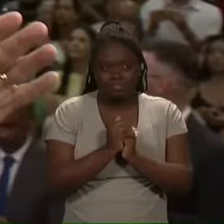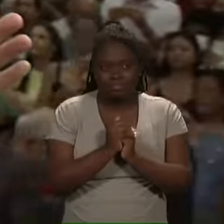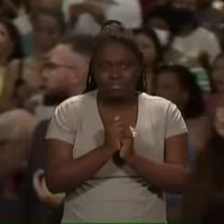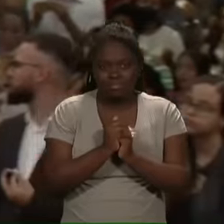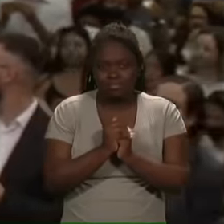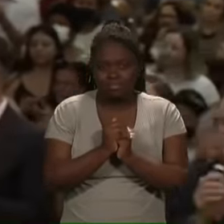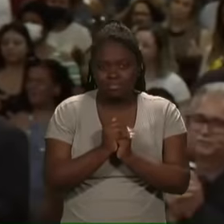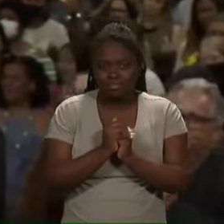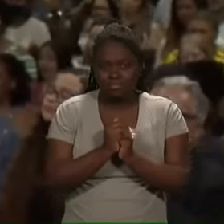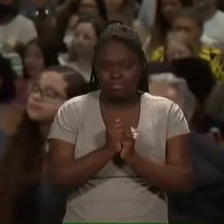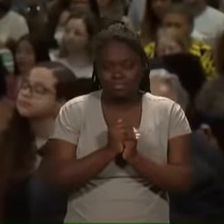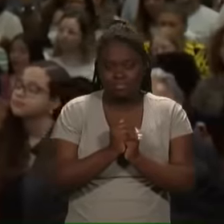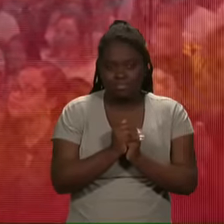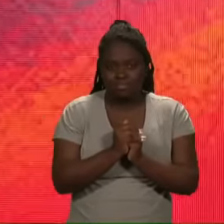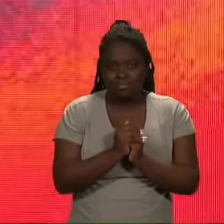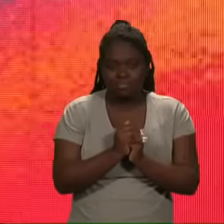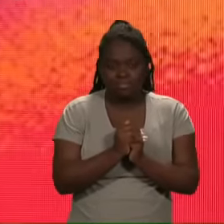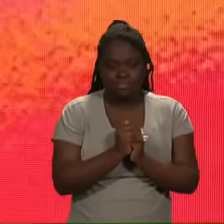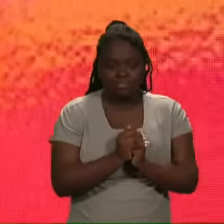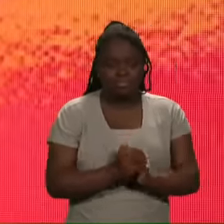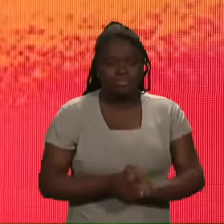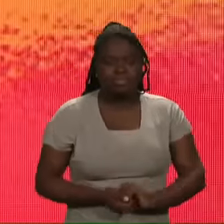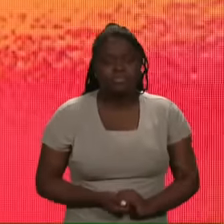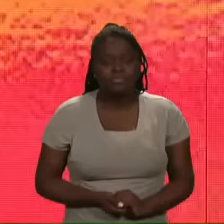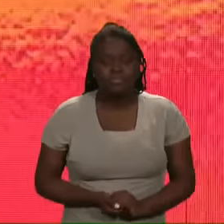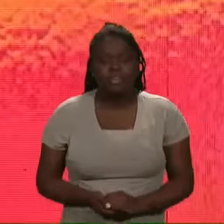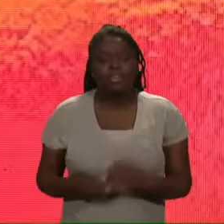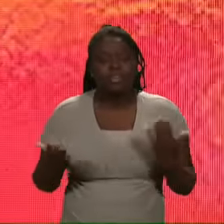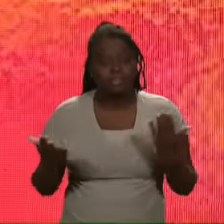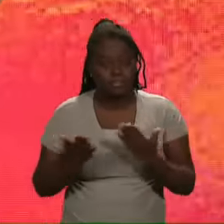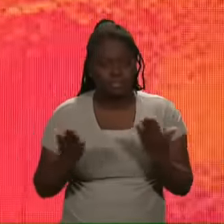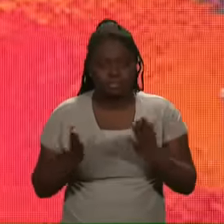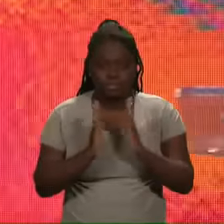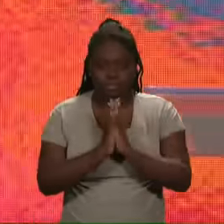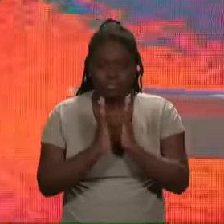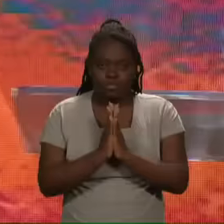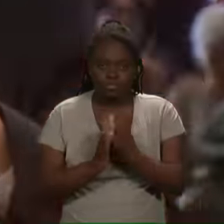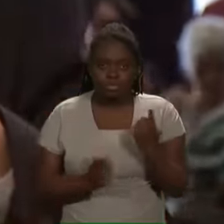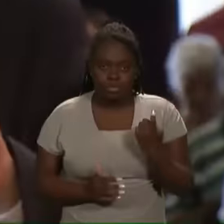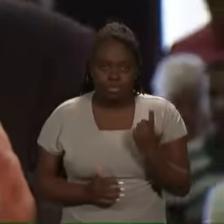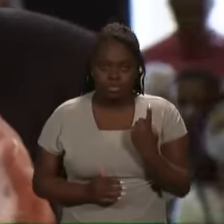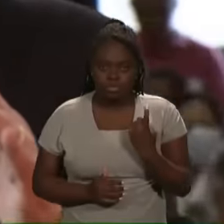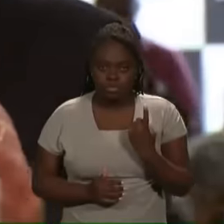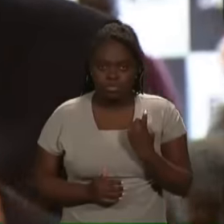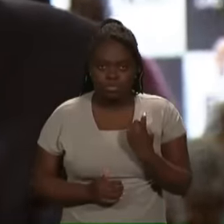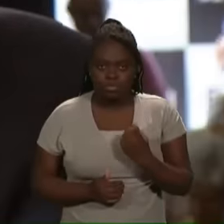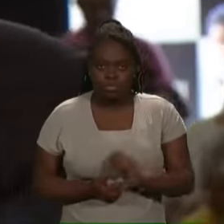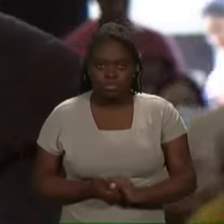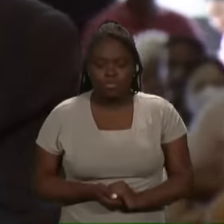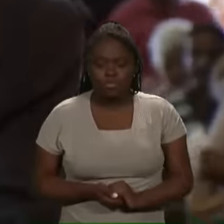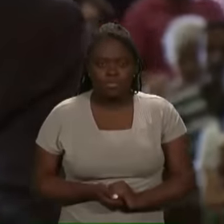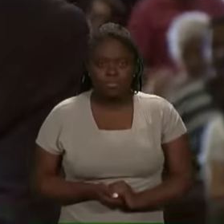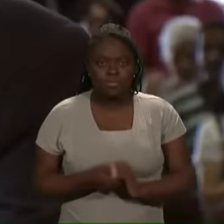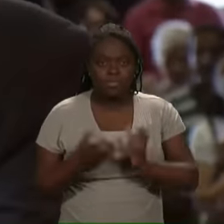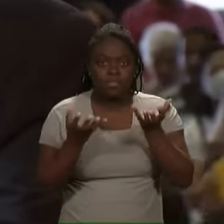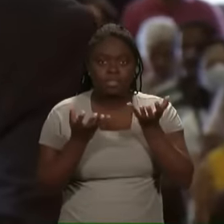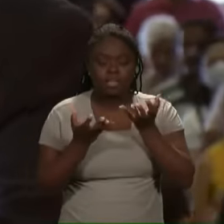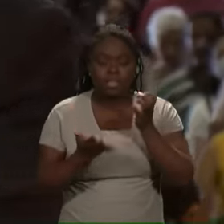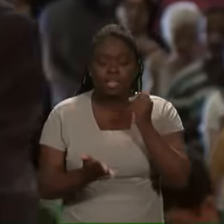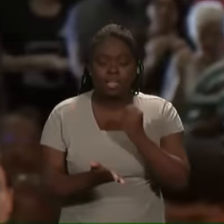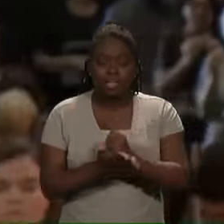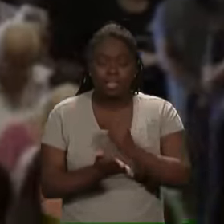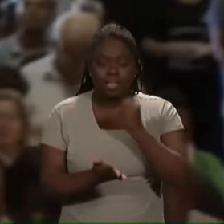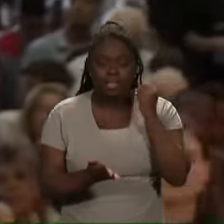Continue com seus olhos fechados e eu vou fazer uma oração sozinho agora. Eu quero selar